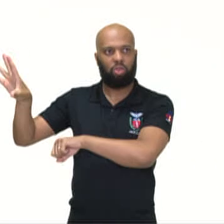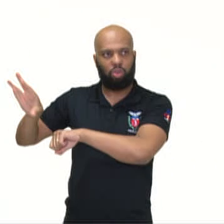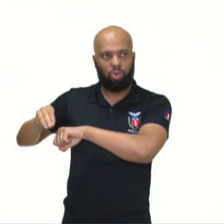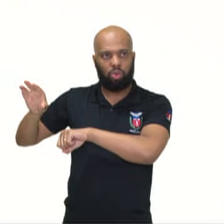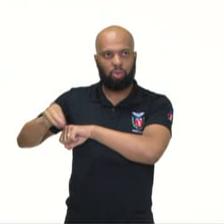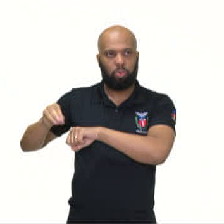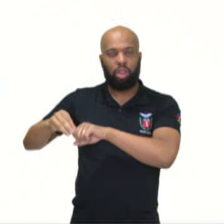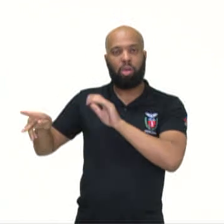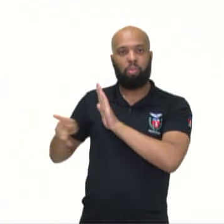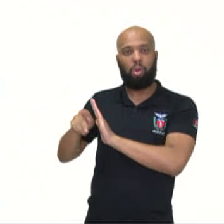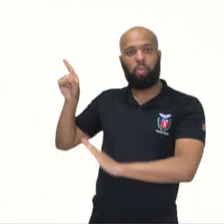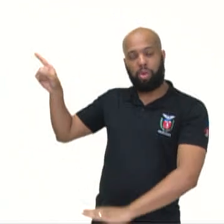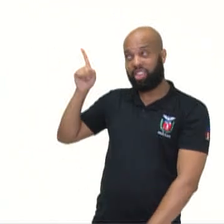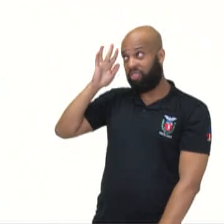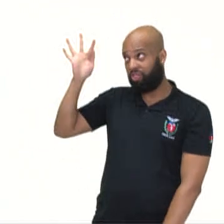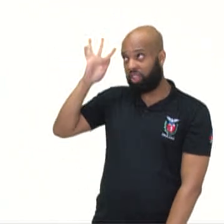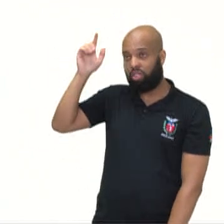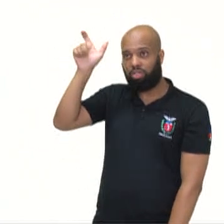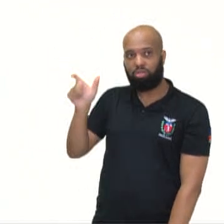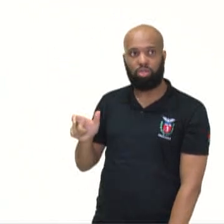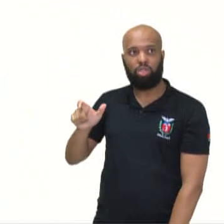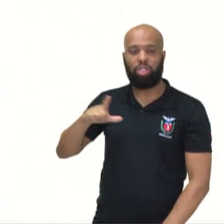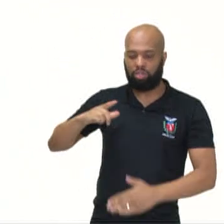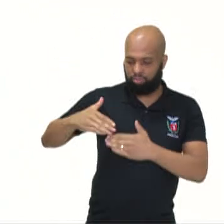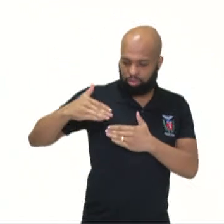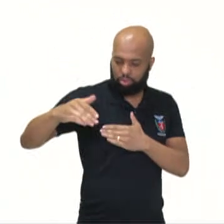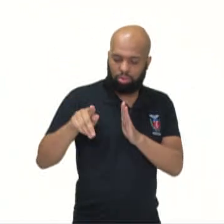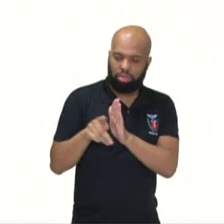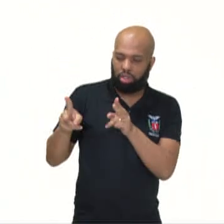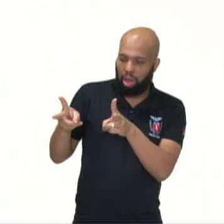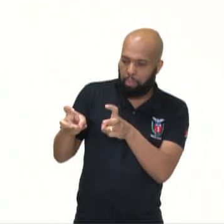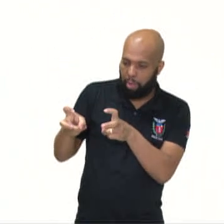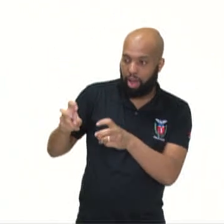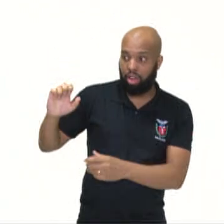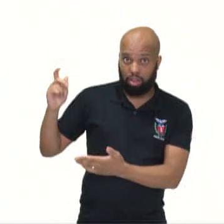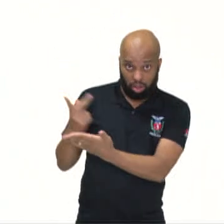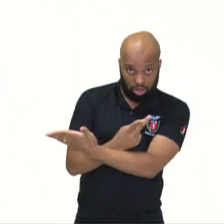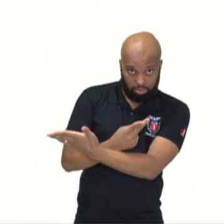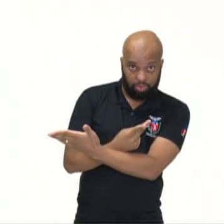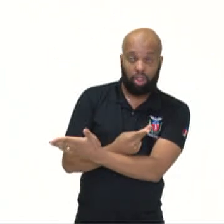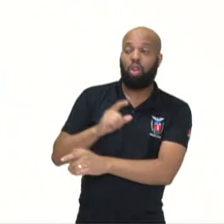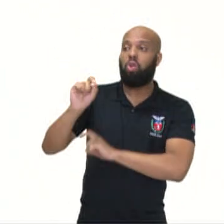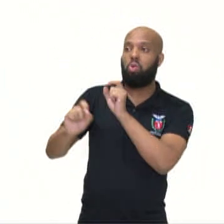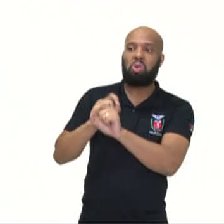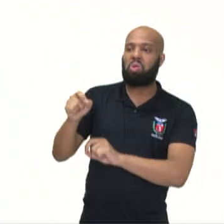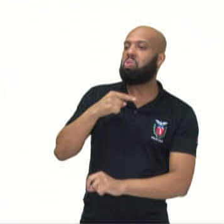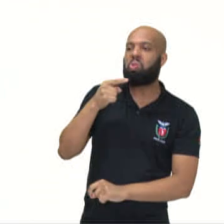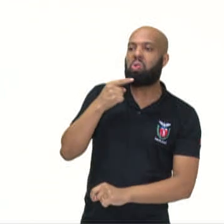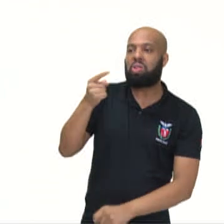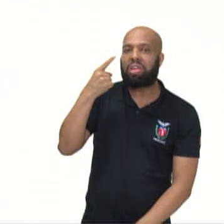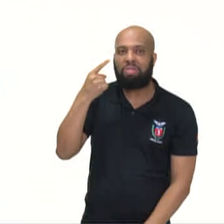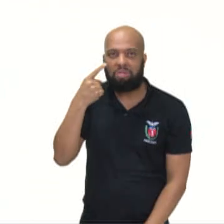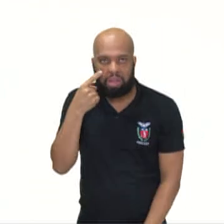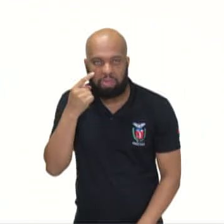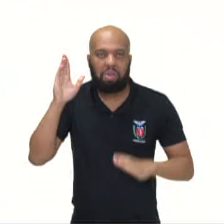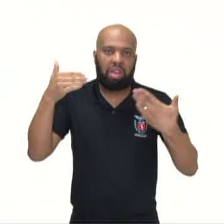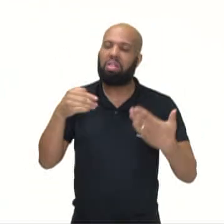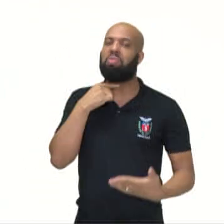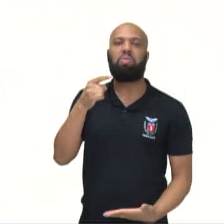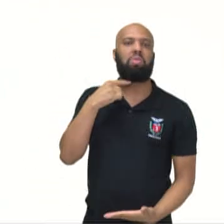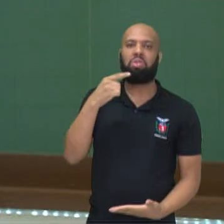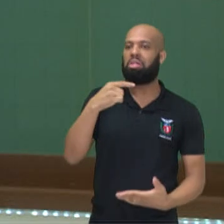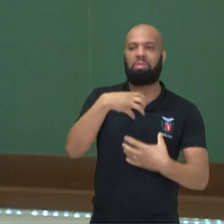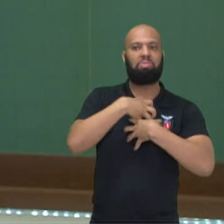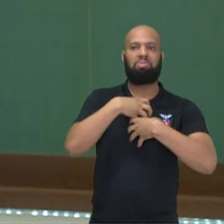conhecimento, para esses filósofos, deve partir da observação dos fatos. Aquilo que não pode ser verificado não